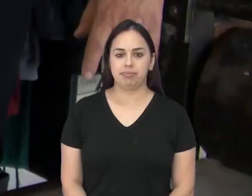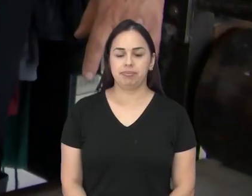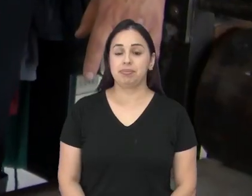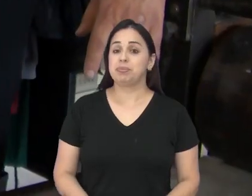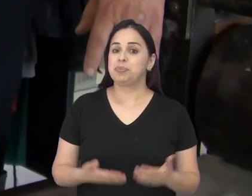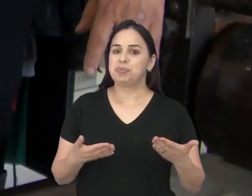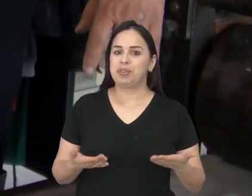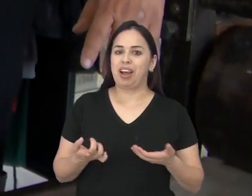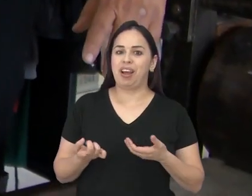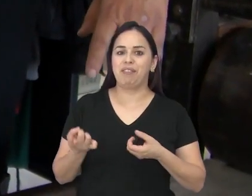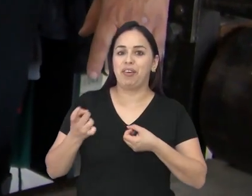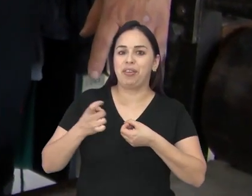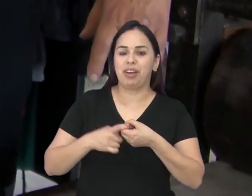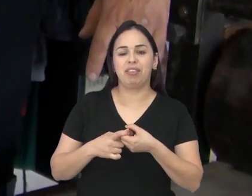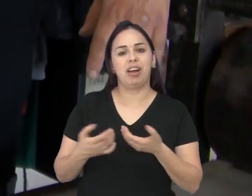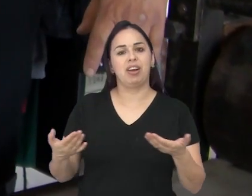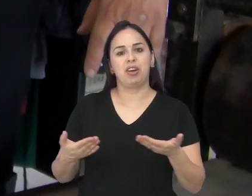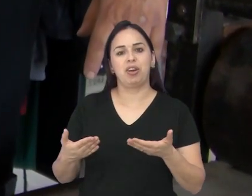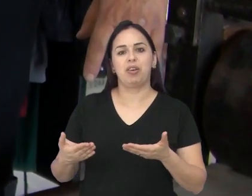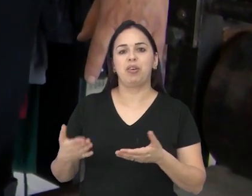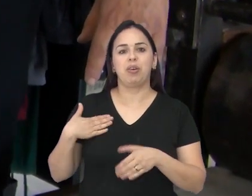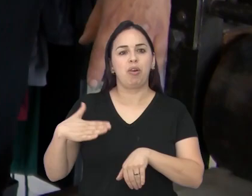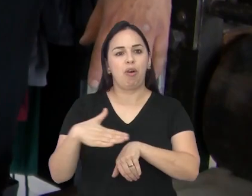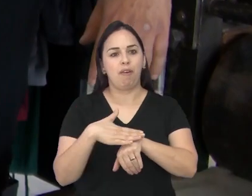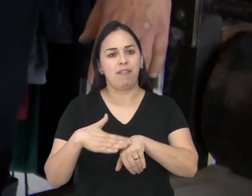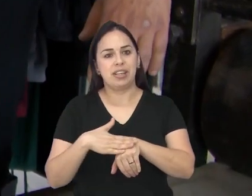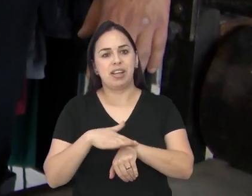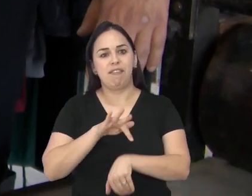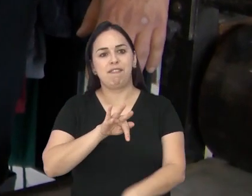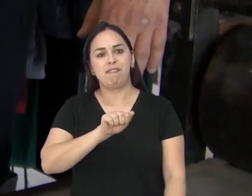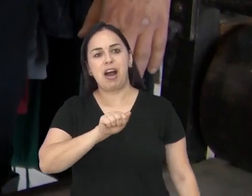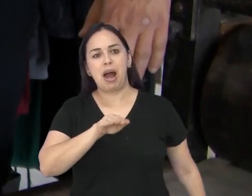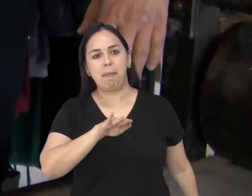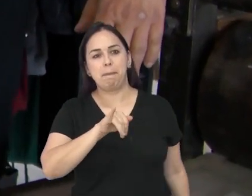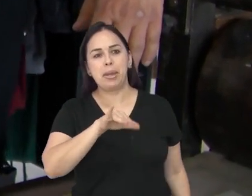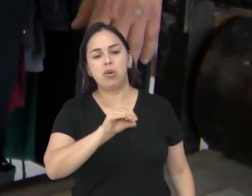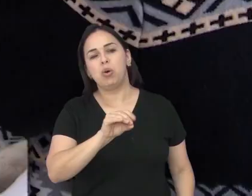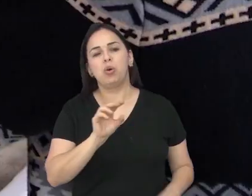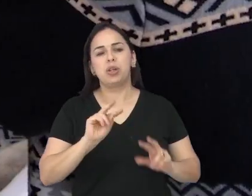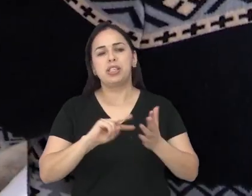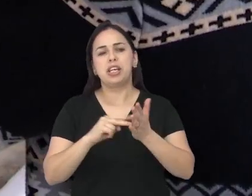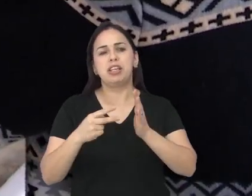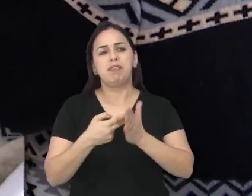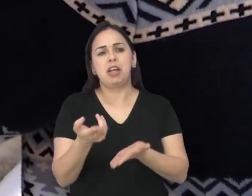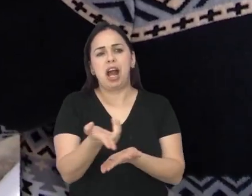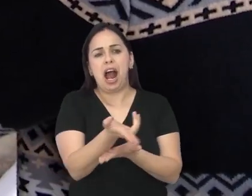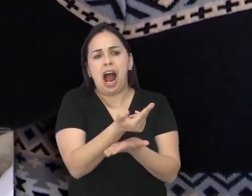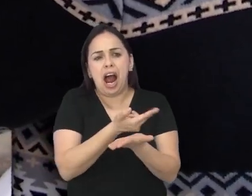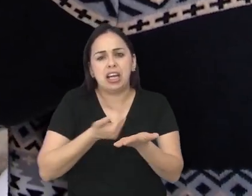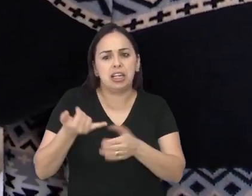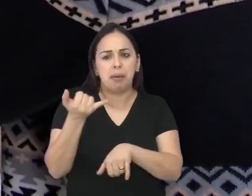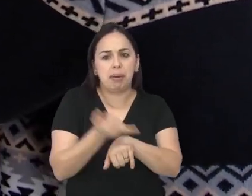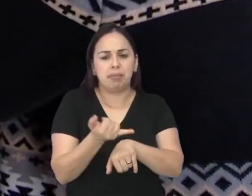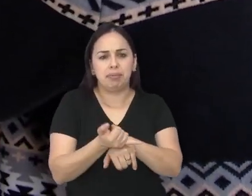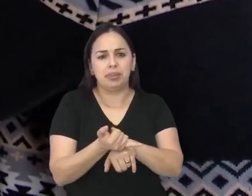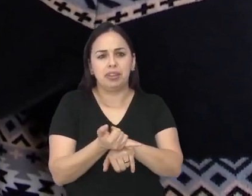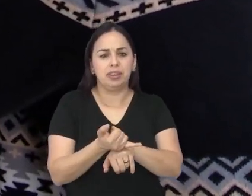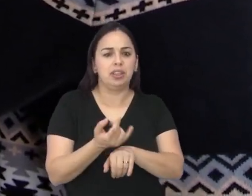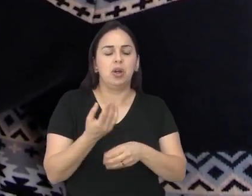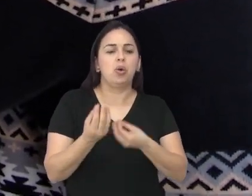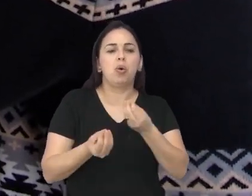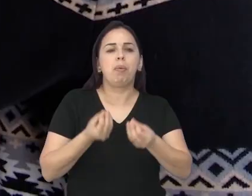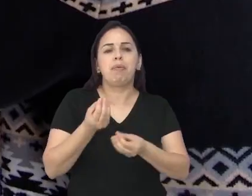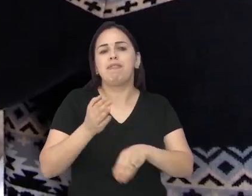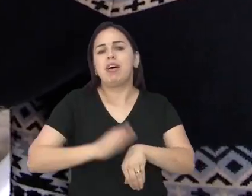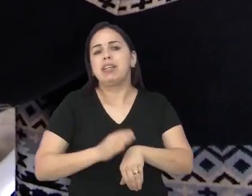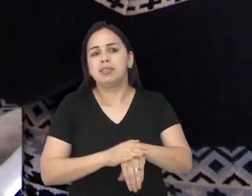Bom, a gente está de volta. Eu vou conversar com o Fábio o que é a arte da gravura. Assim, do que consiste a